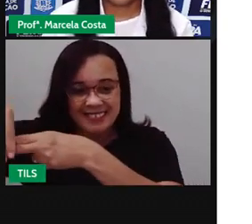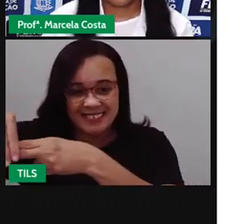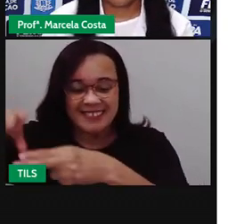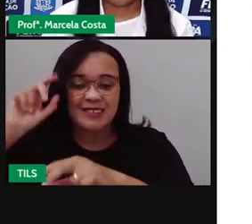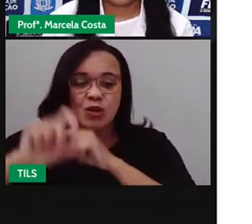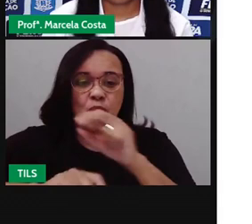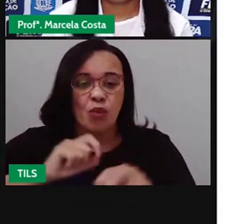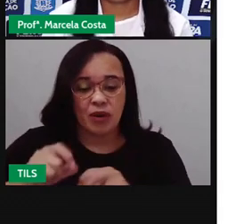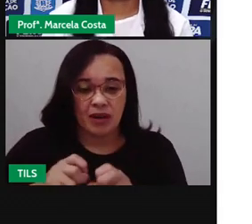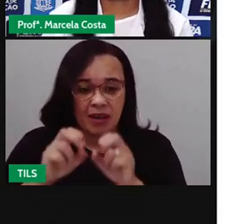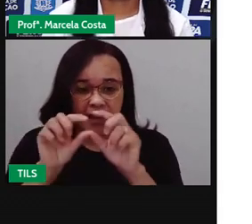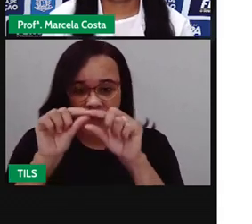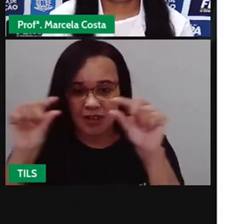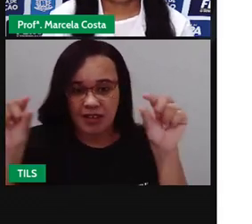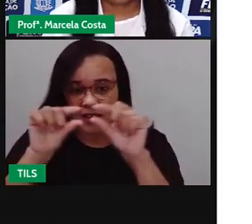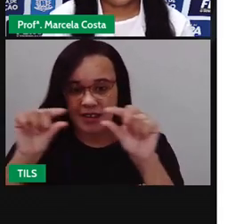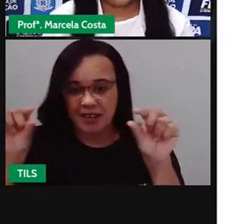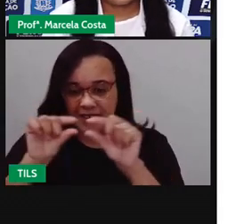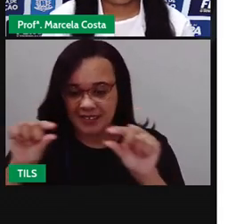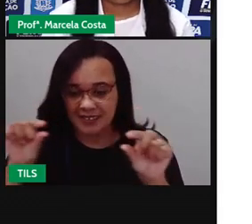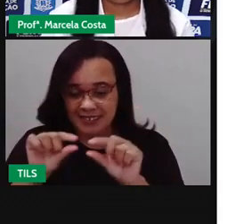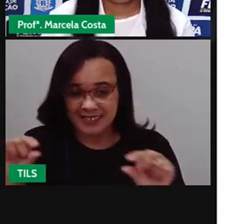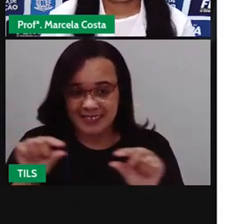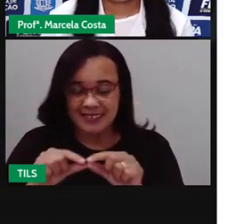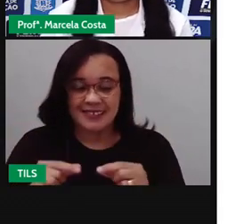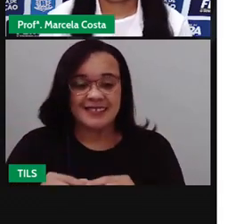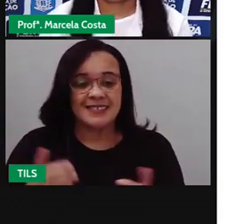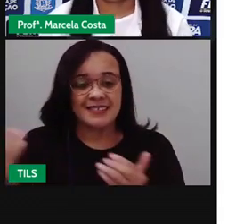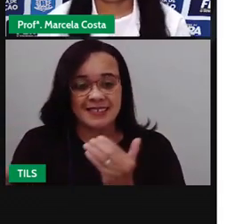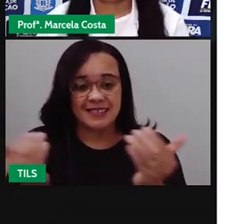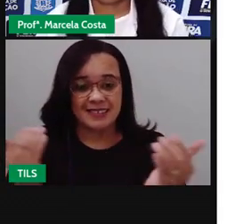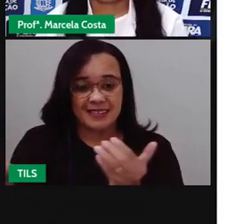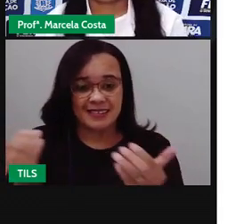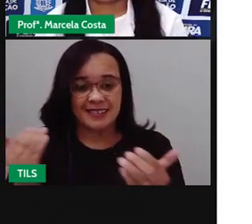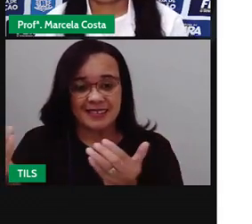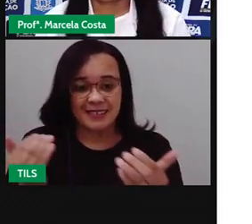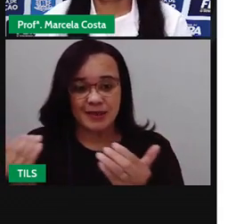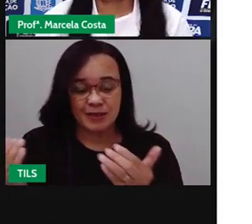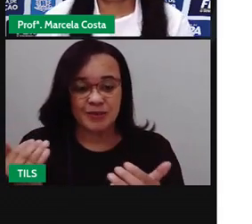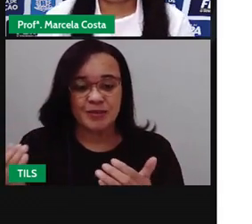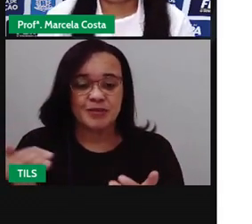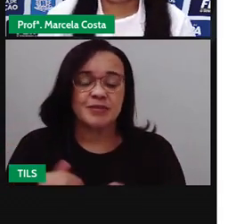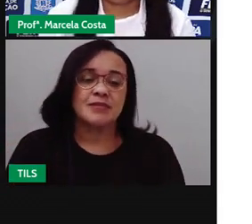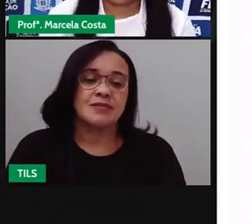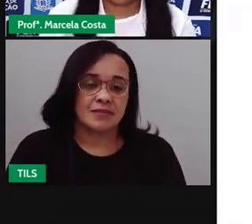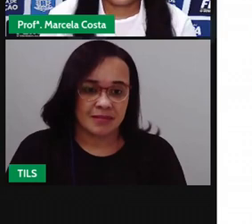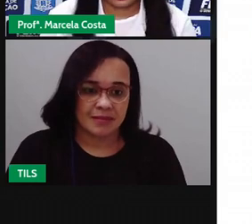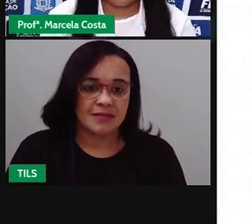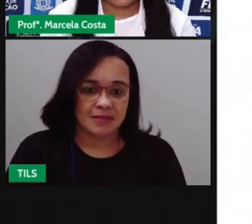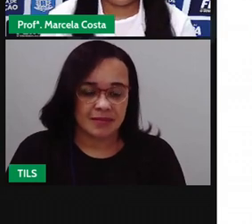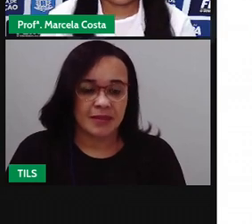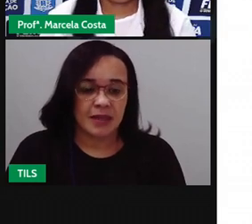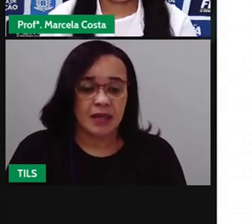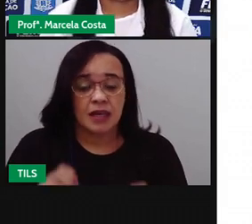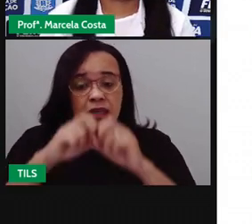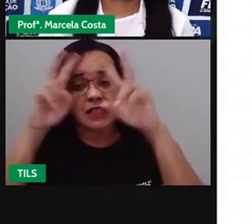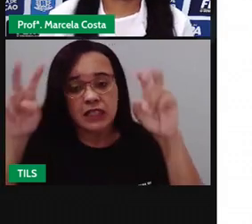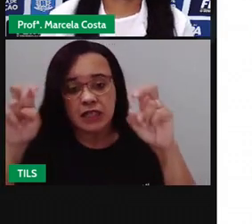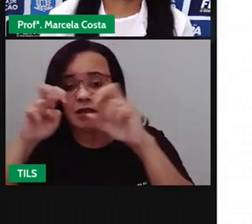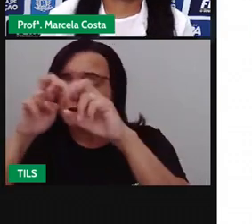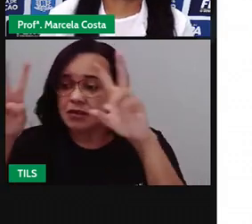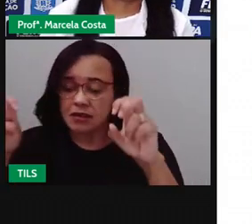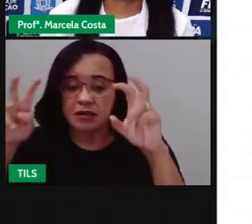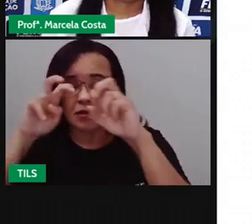em estrofes e versos contar uma história, trazendo aspectos sobre vários temas. Pode ser